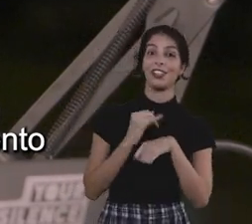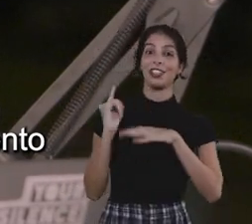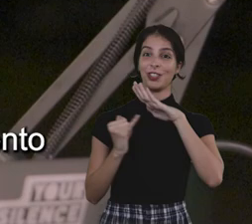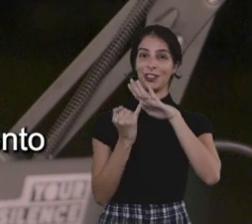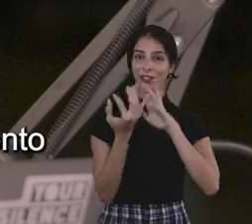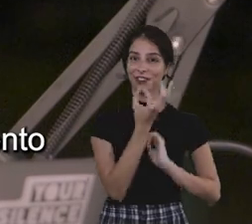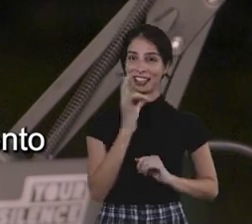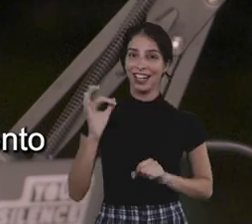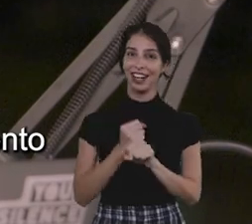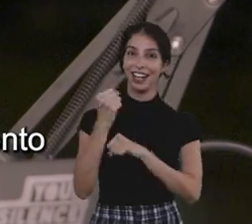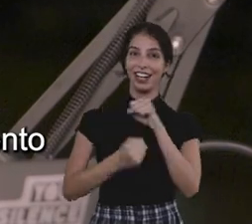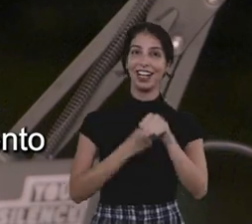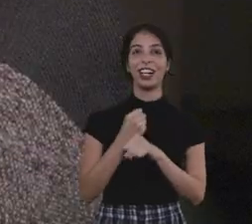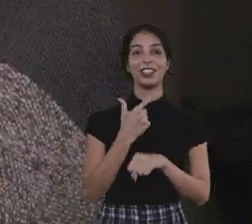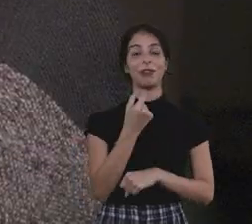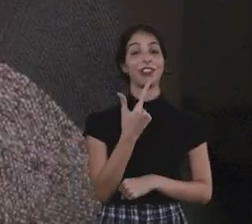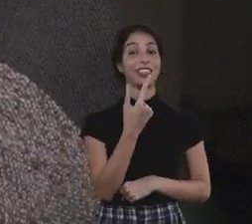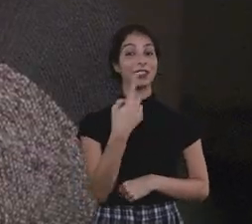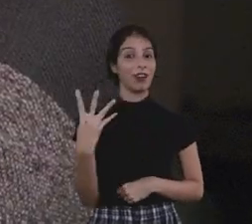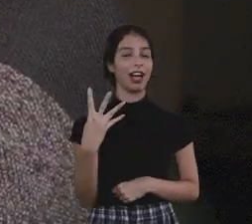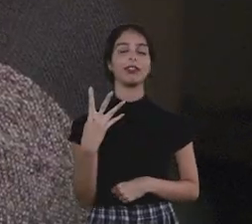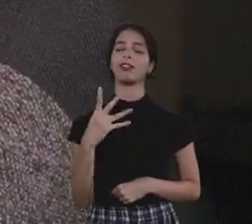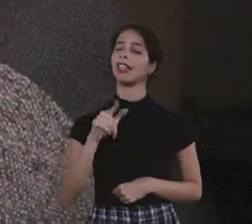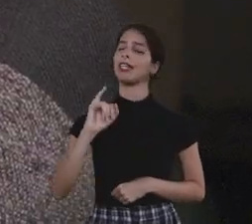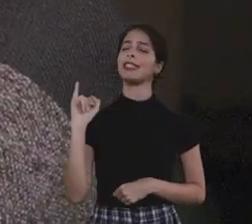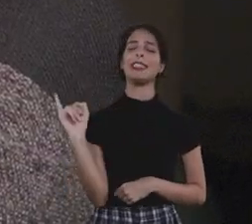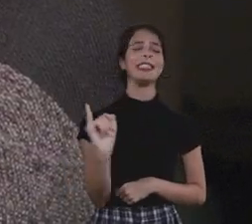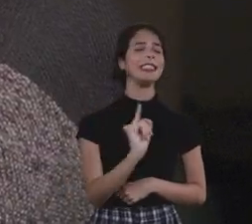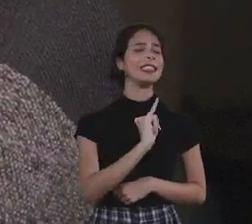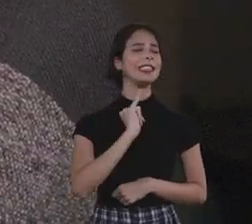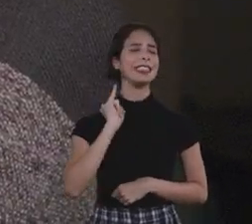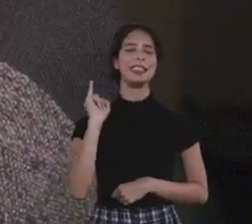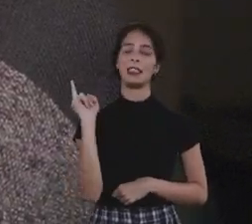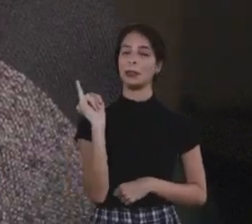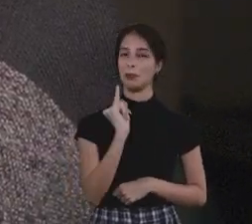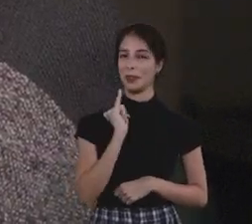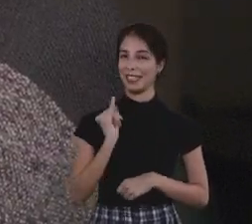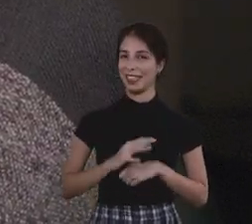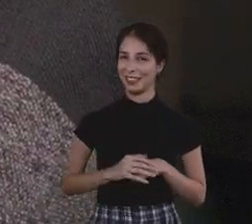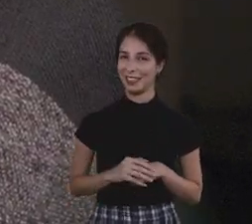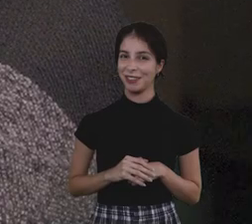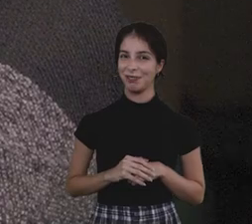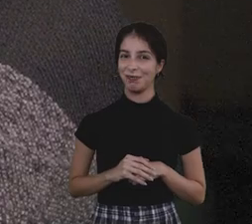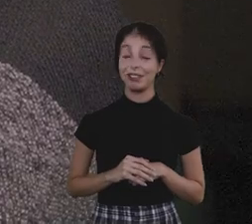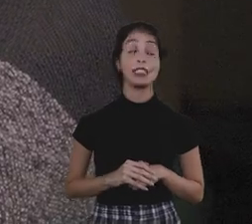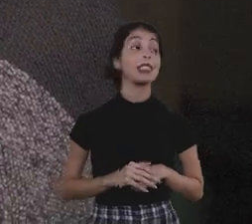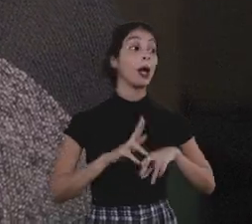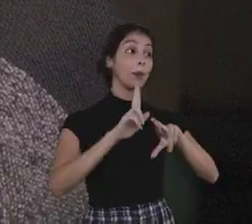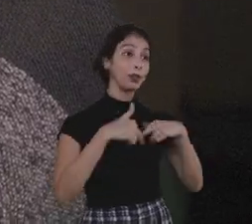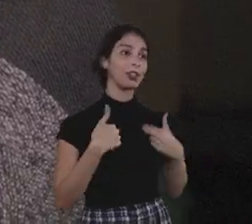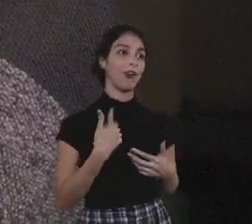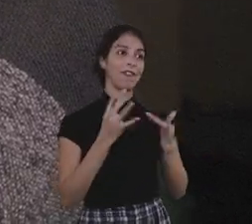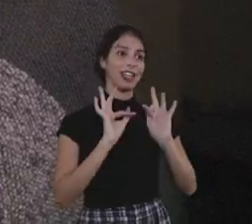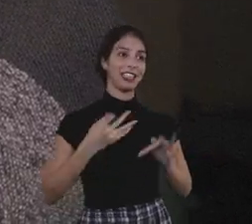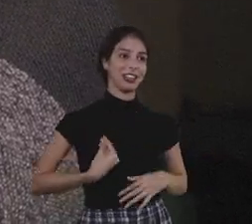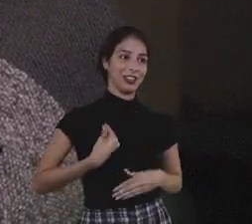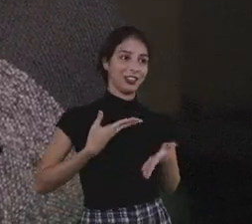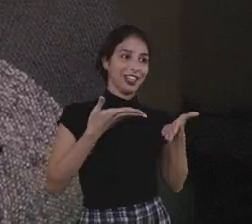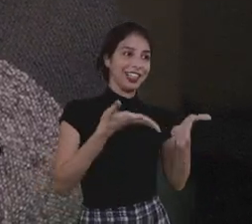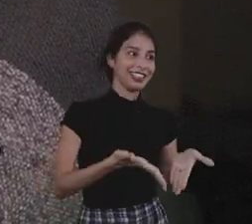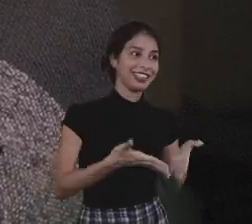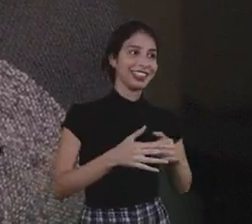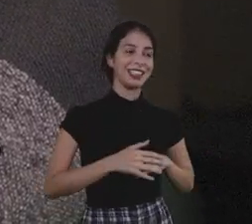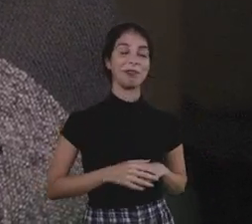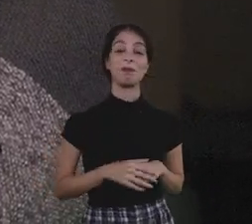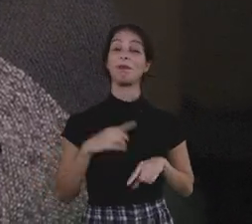é incontornável incontornável incontornável então por isso que eu tô tão feliz de tá aqui primeiro porque eu vim com